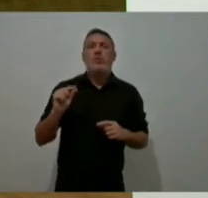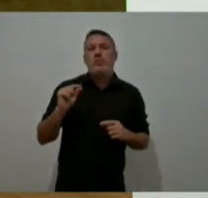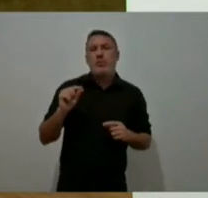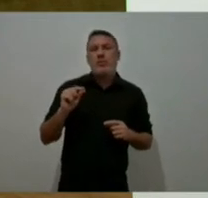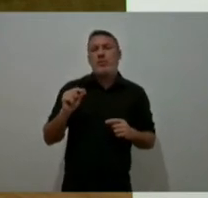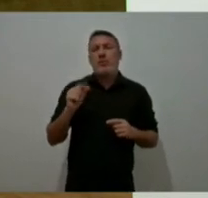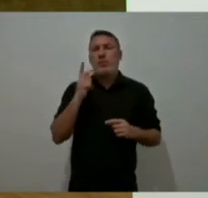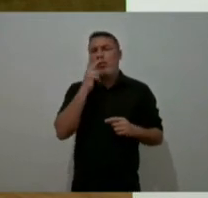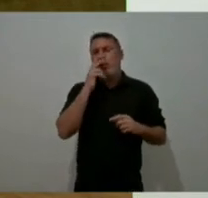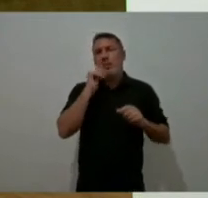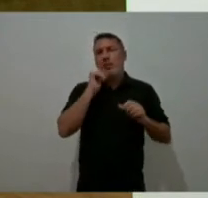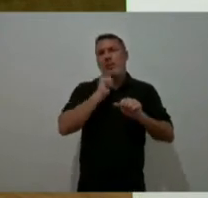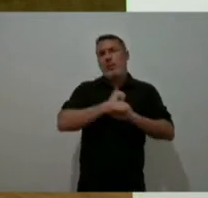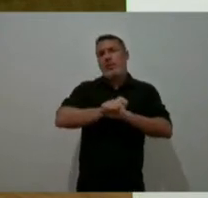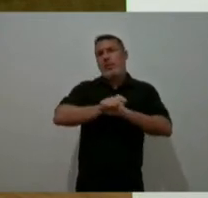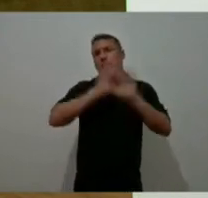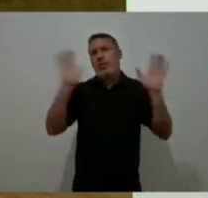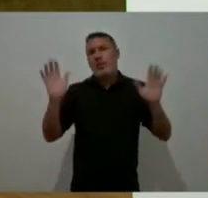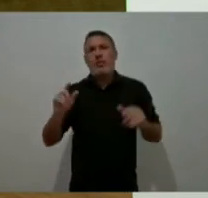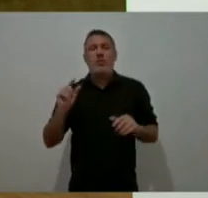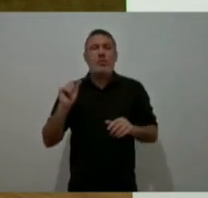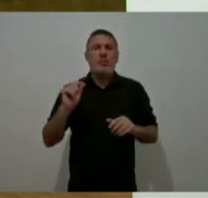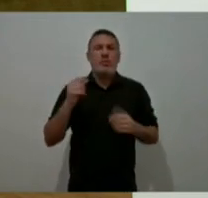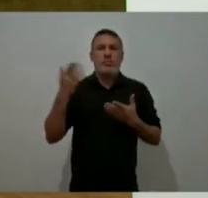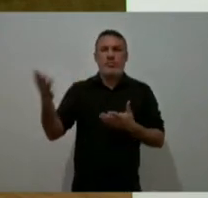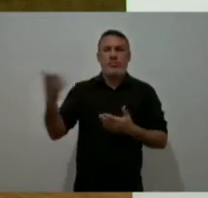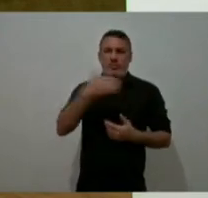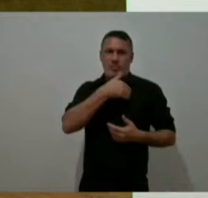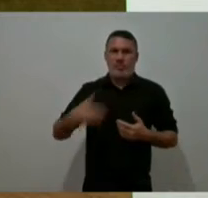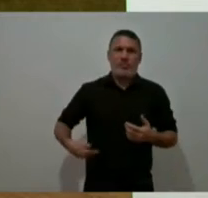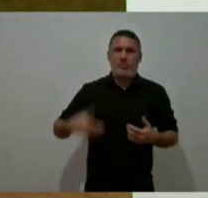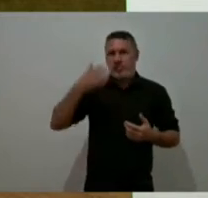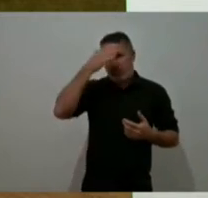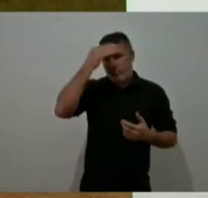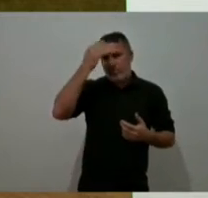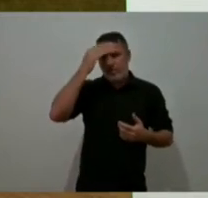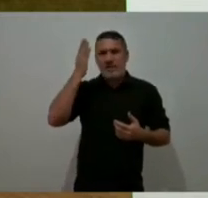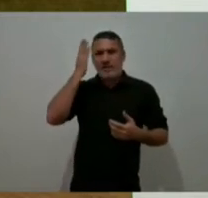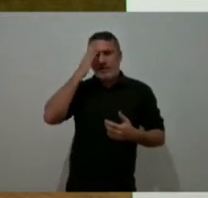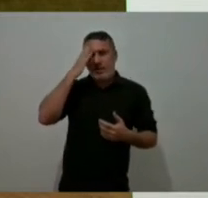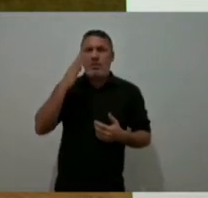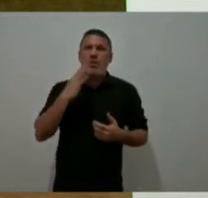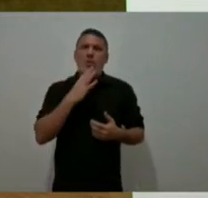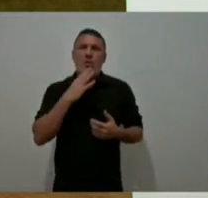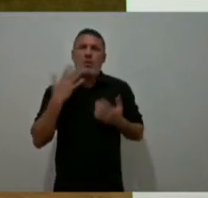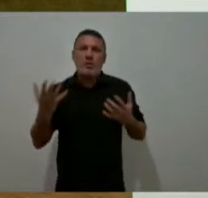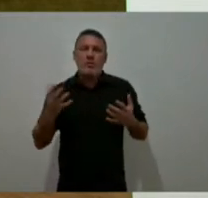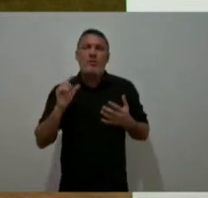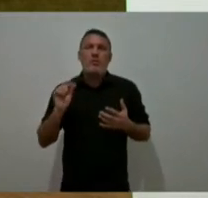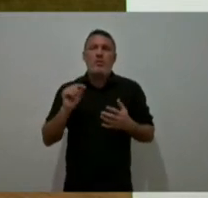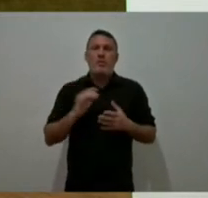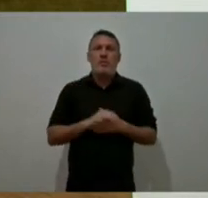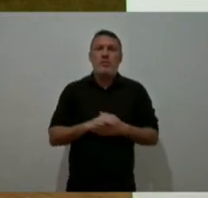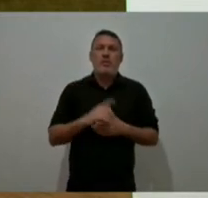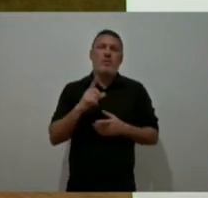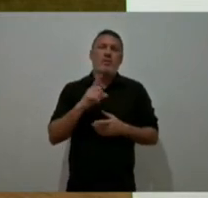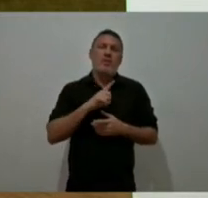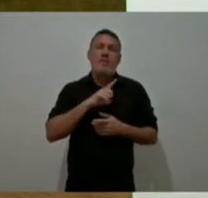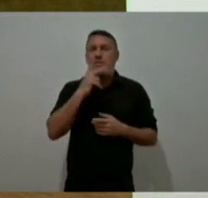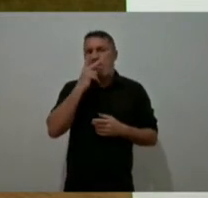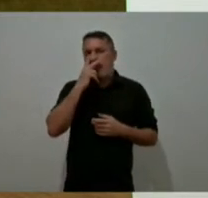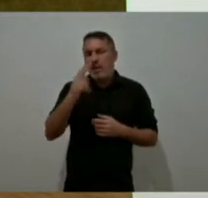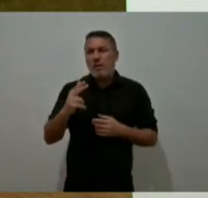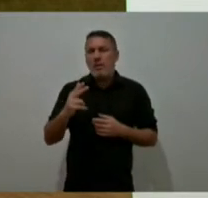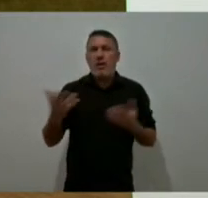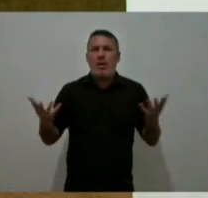parece clara, e o governador Renato Casagrande conhece isso, certa disfuncionalidade,